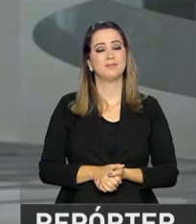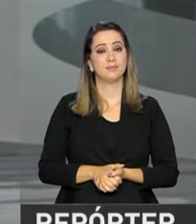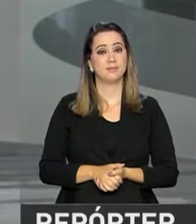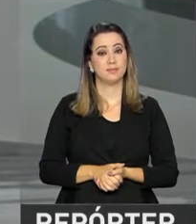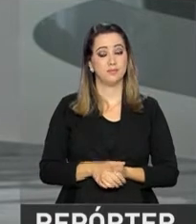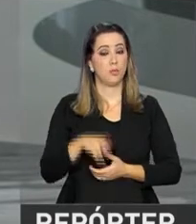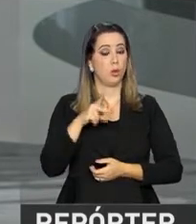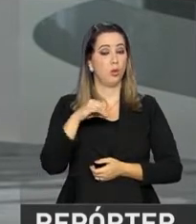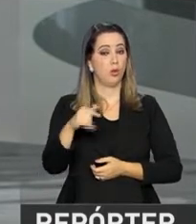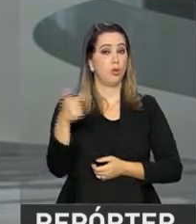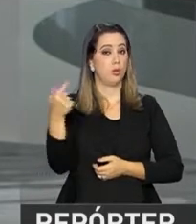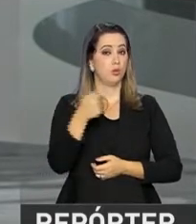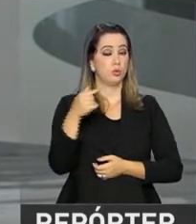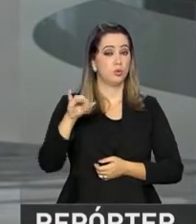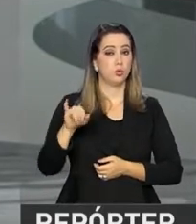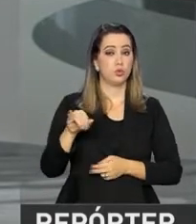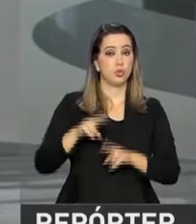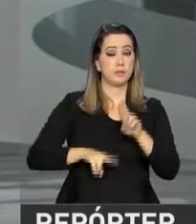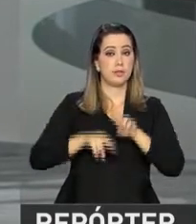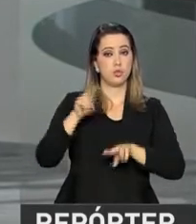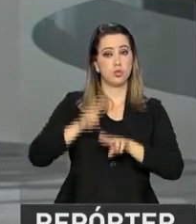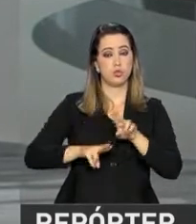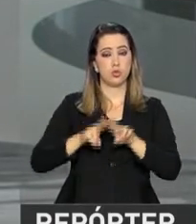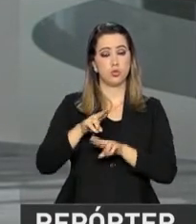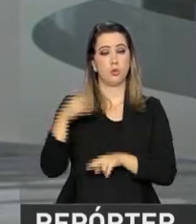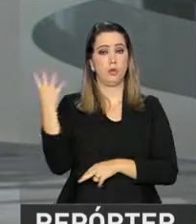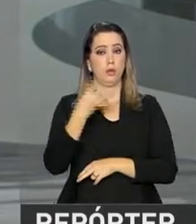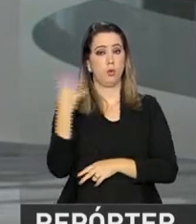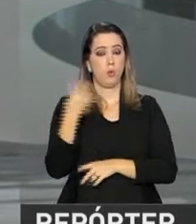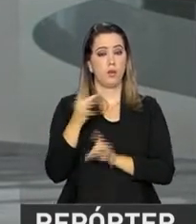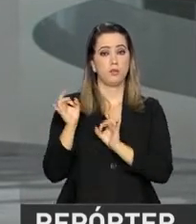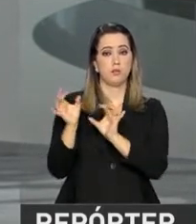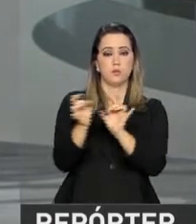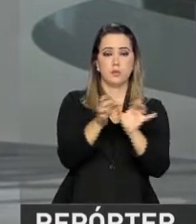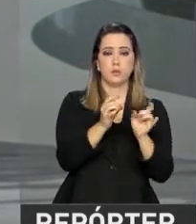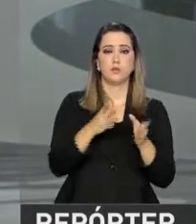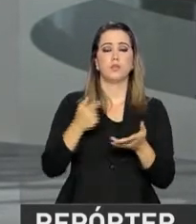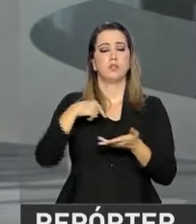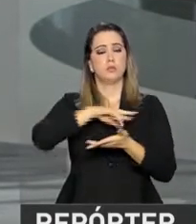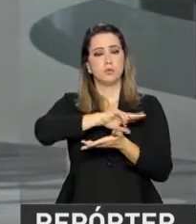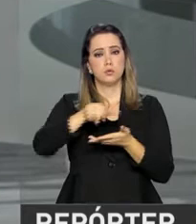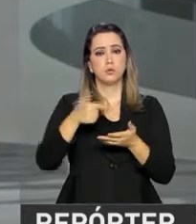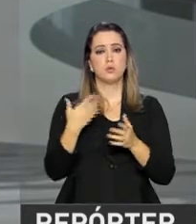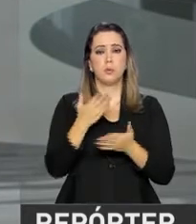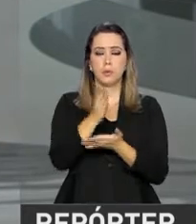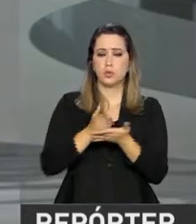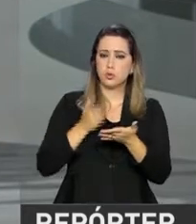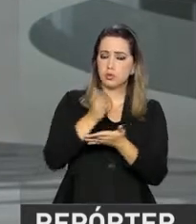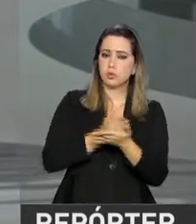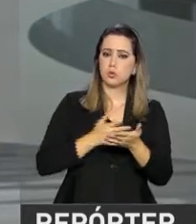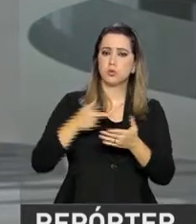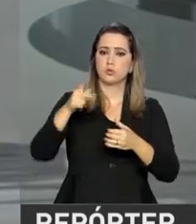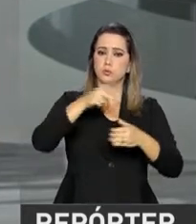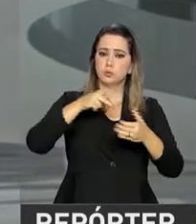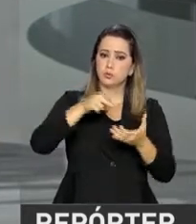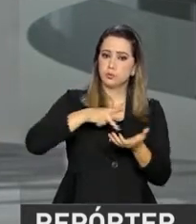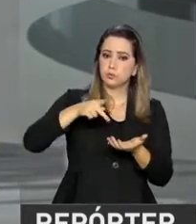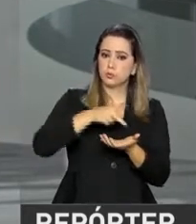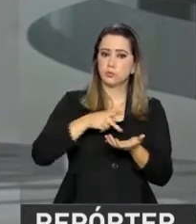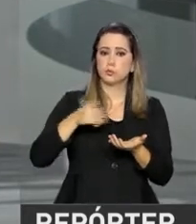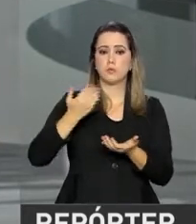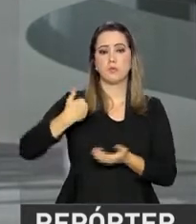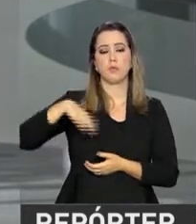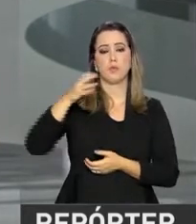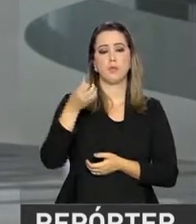no dia 7 de junho está previsto uma quarta rodada de licitações sob o regime de partilha da produção do pré sal são